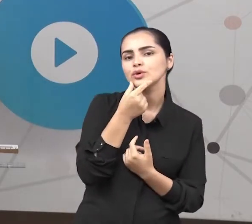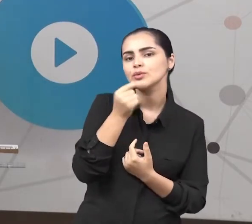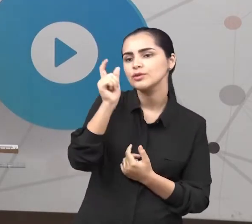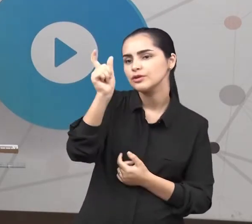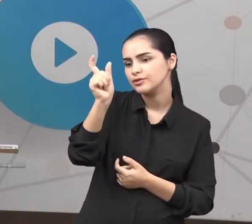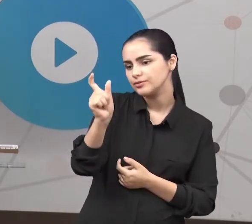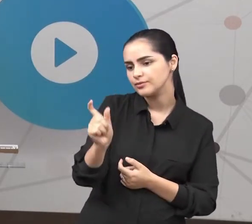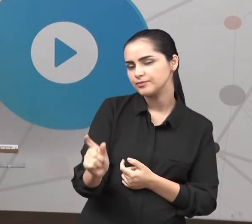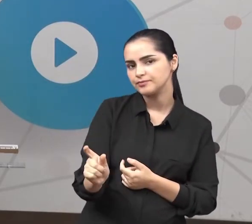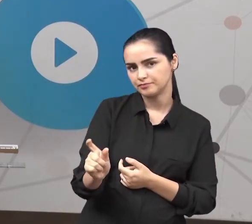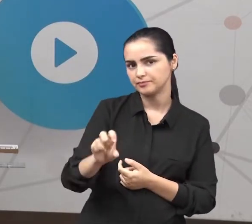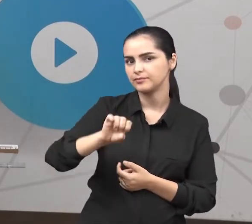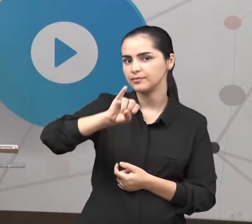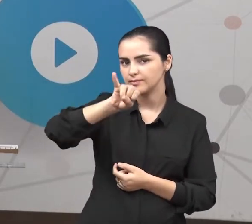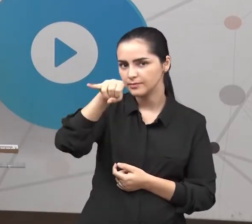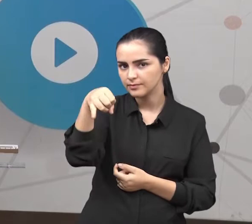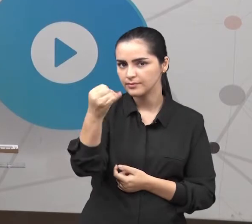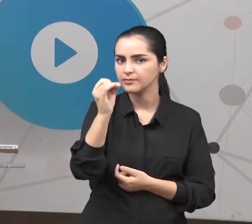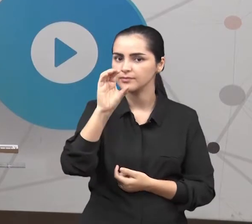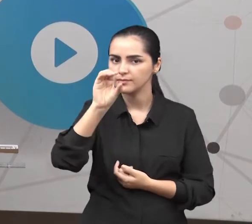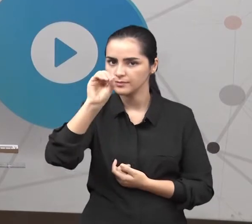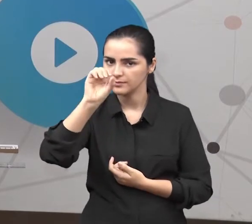Felipe no parque?